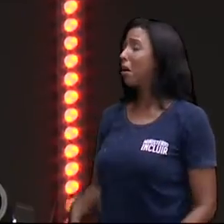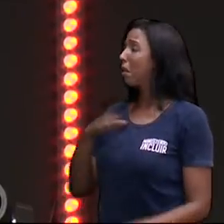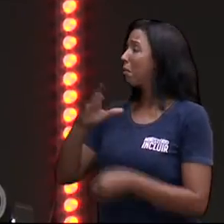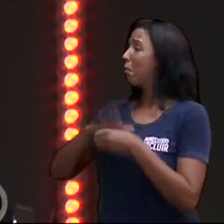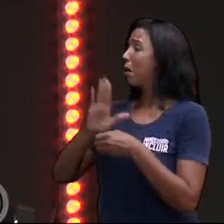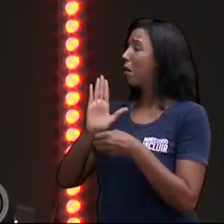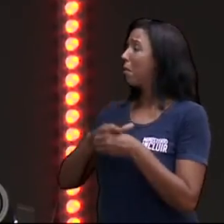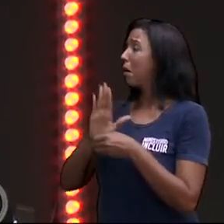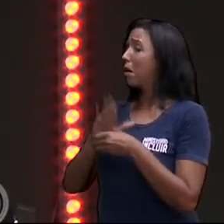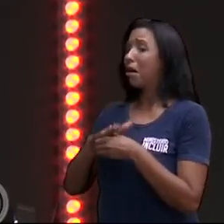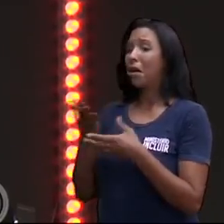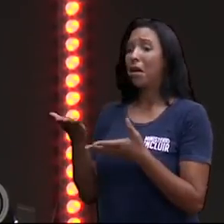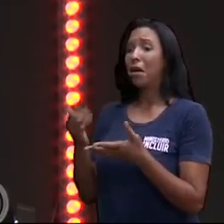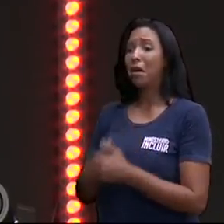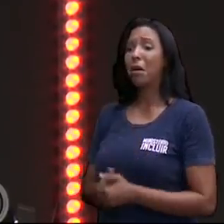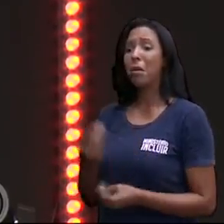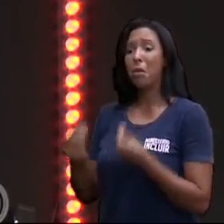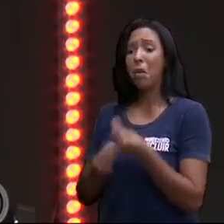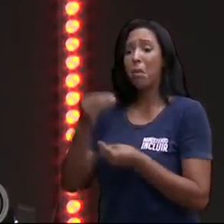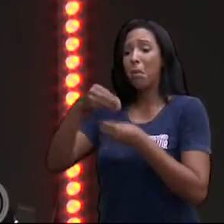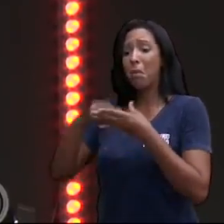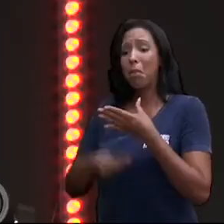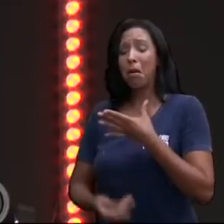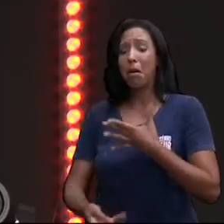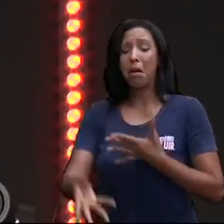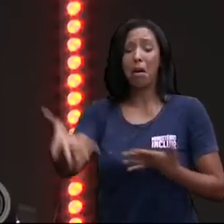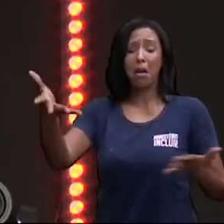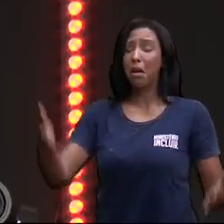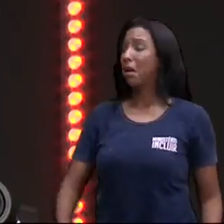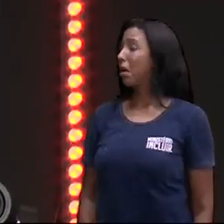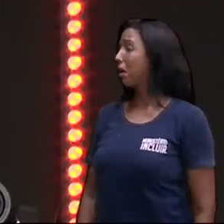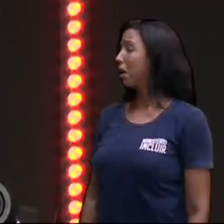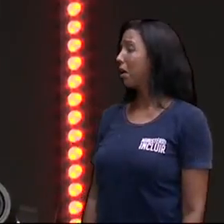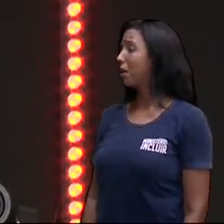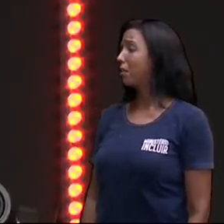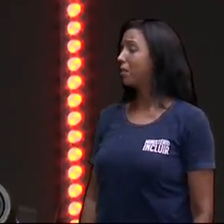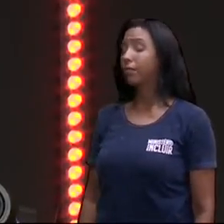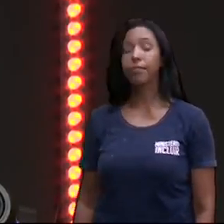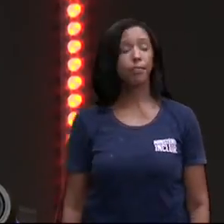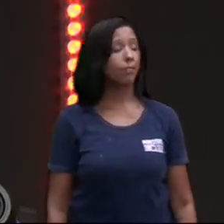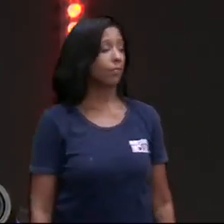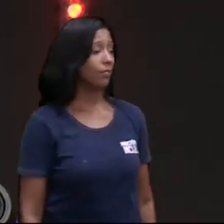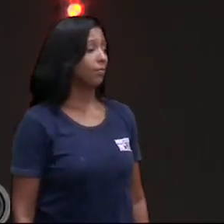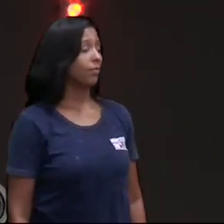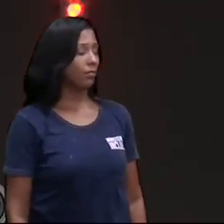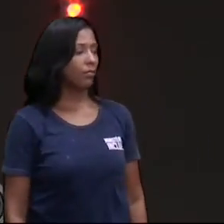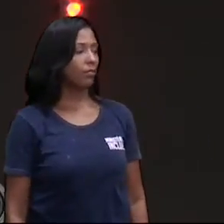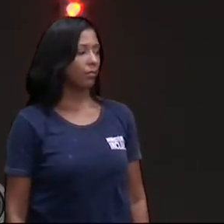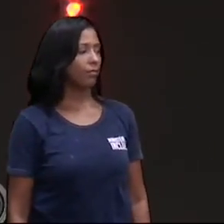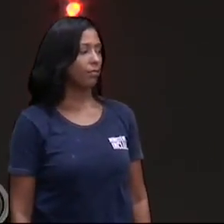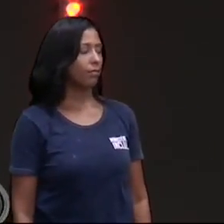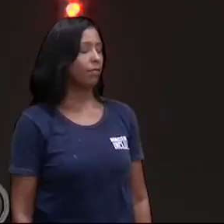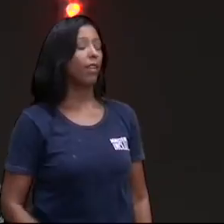pública nunca foi lá fazer uma diferença Passou Ah pois é e os lírios do campo